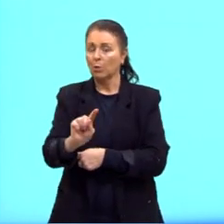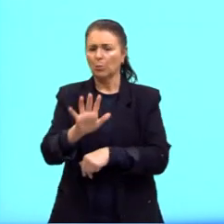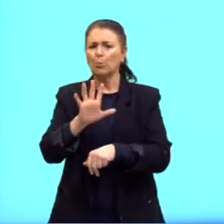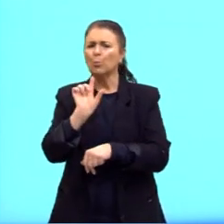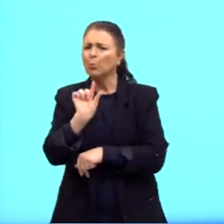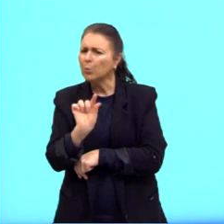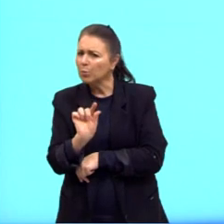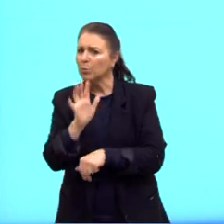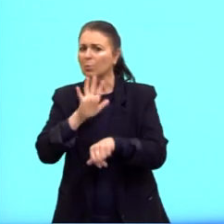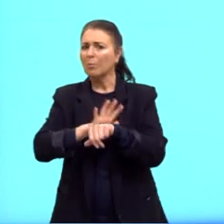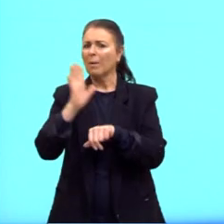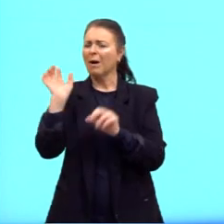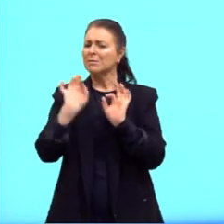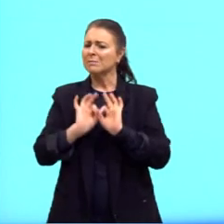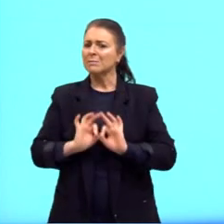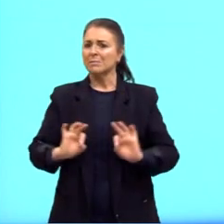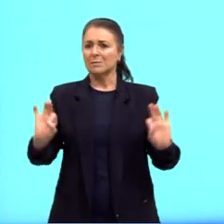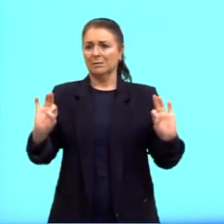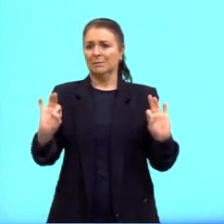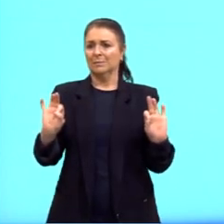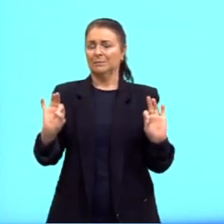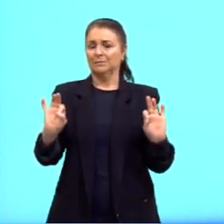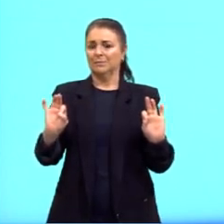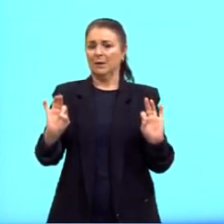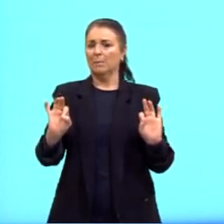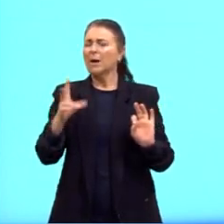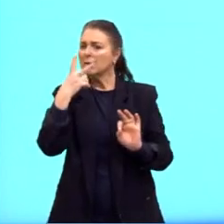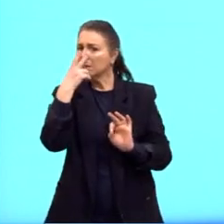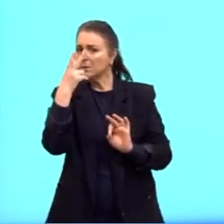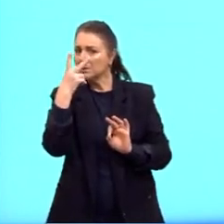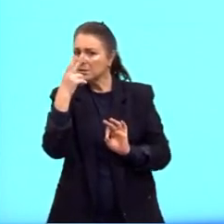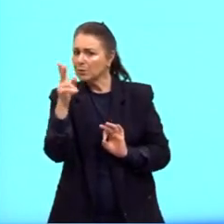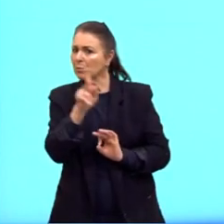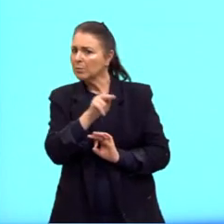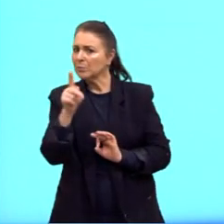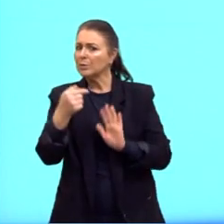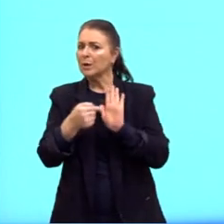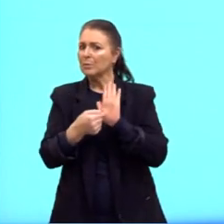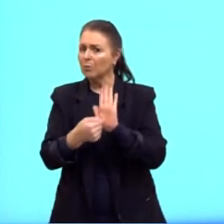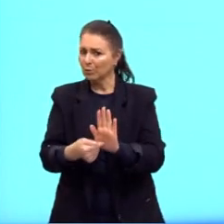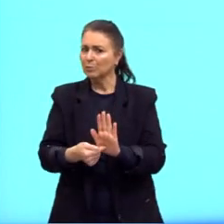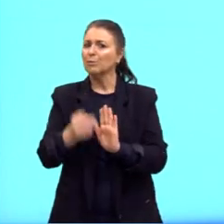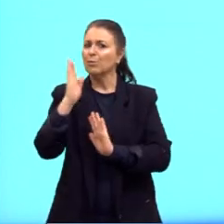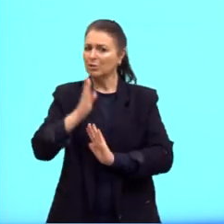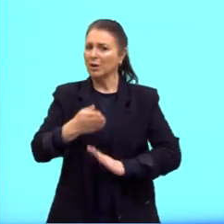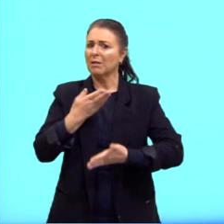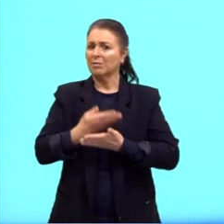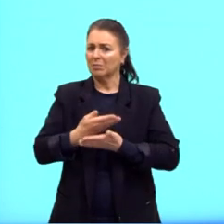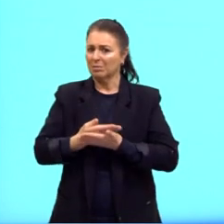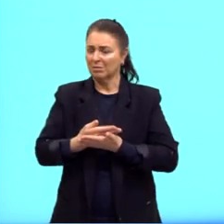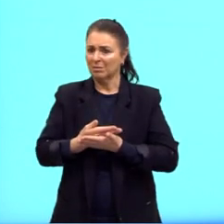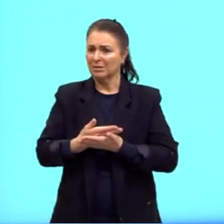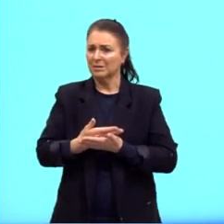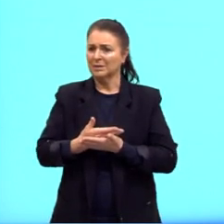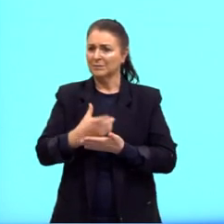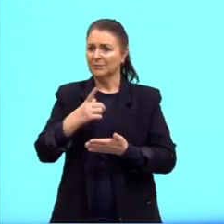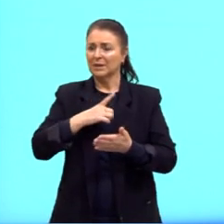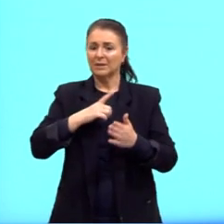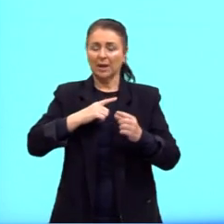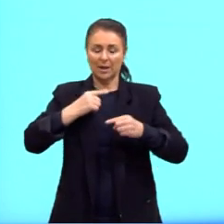certo ele já tá um pouco mais habituado com muita gente viu né mas Vejam a gente tem aqui se